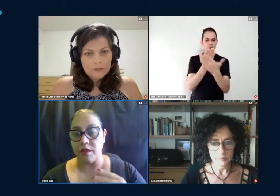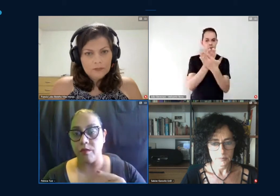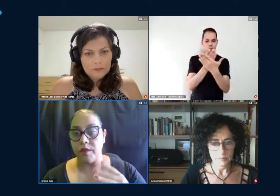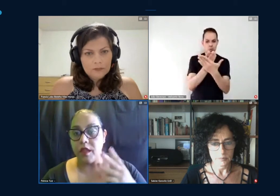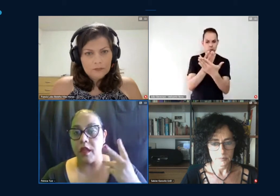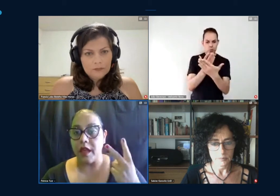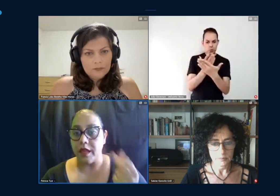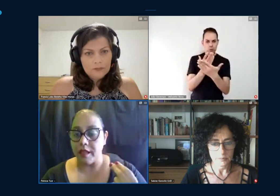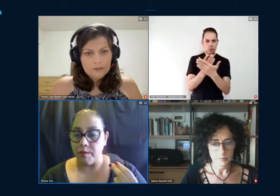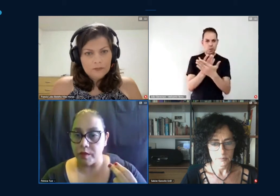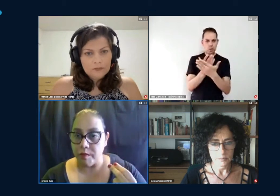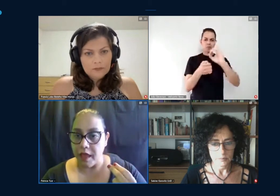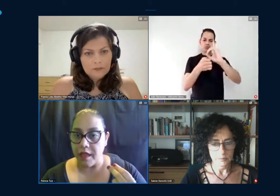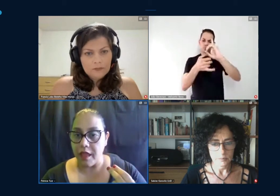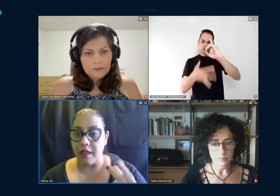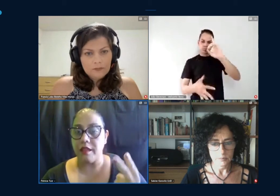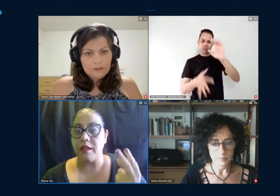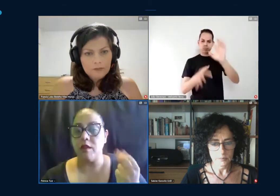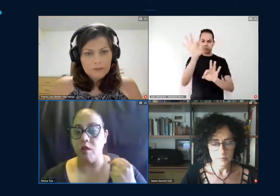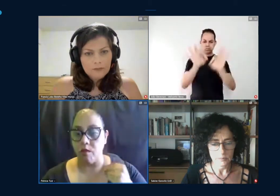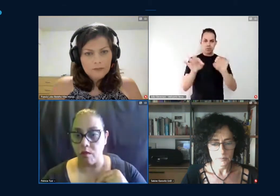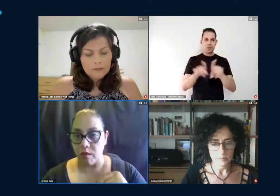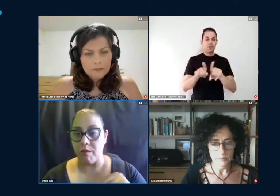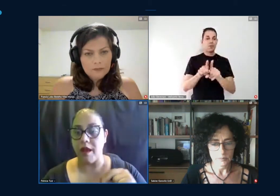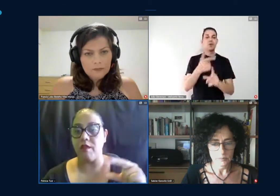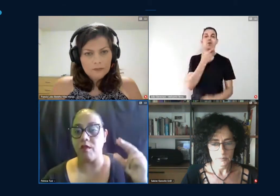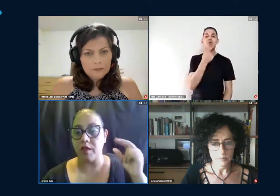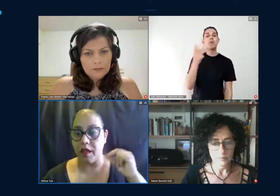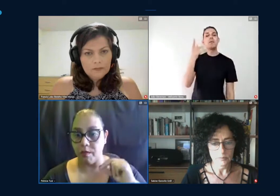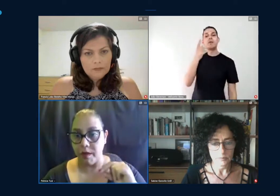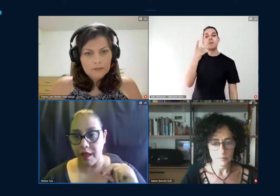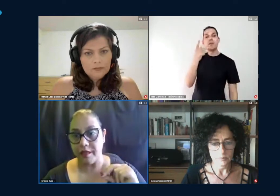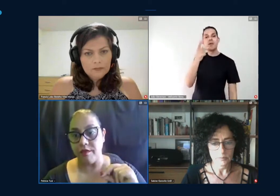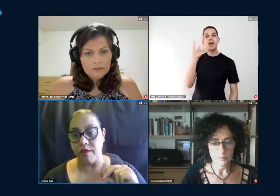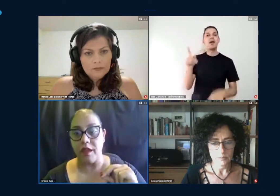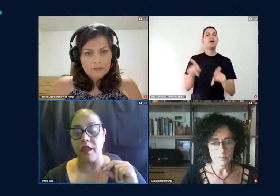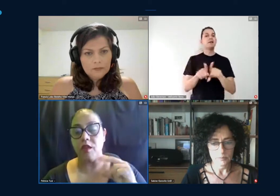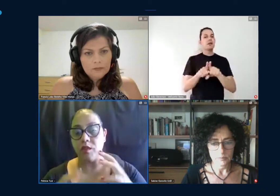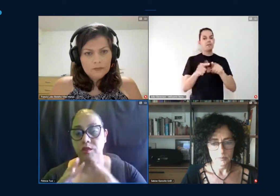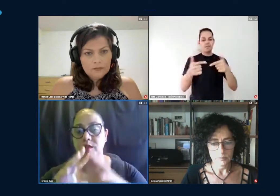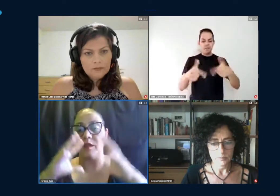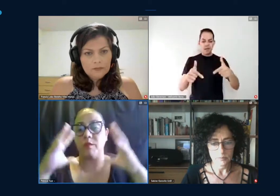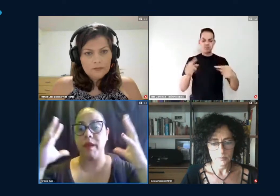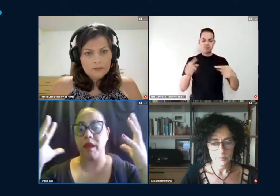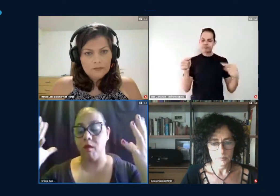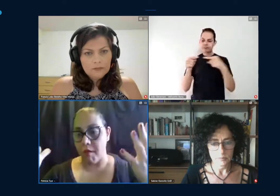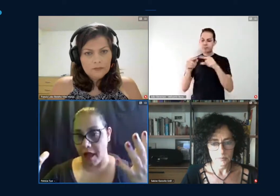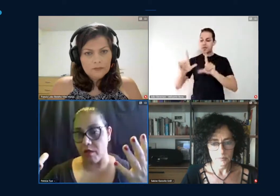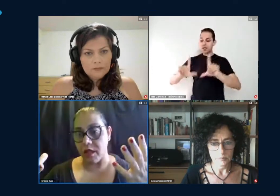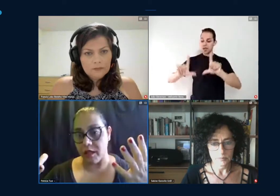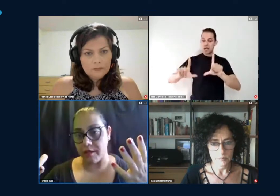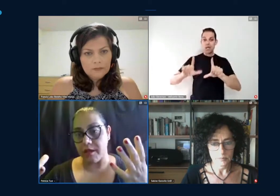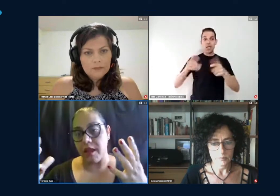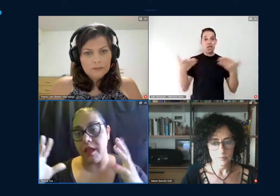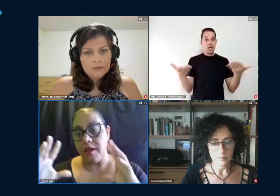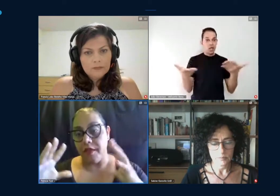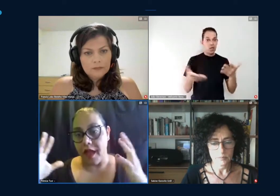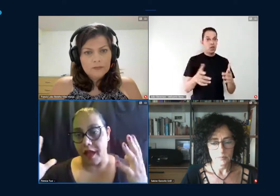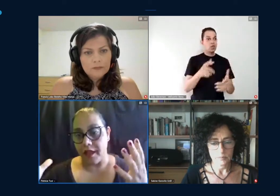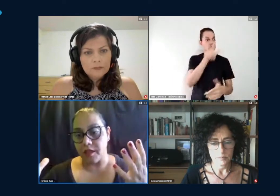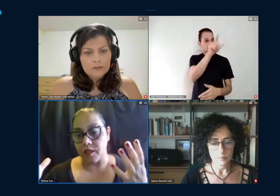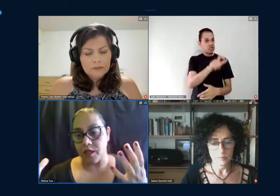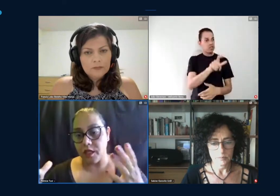descrição, depois Pierre entra com um trabalho voltado para a TV e hoje você pega um macro desse